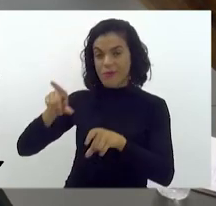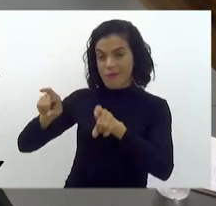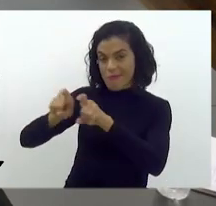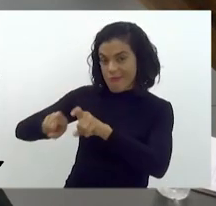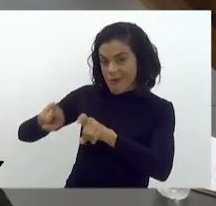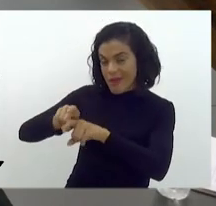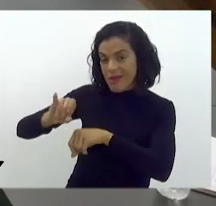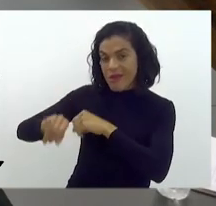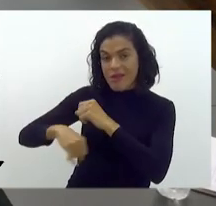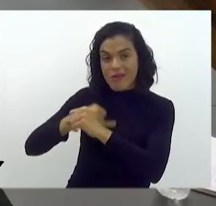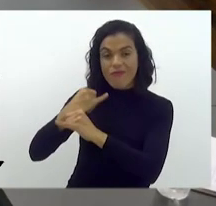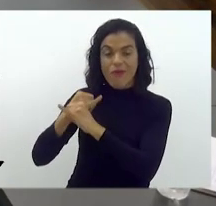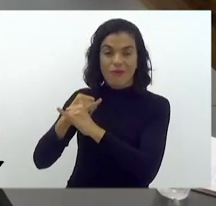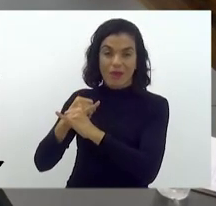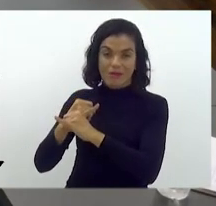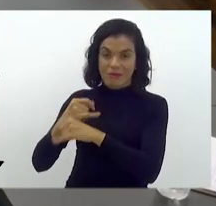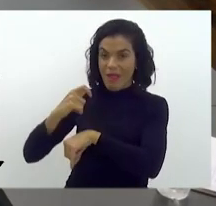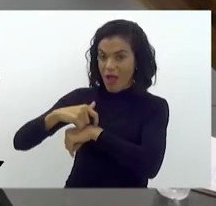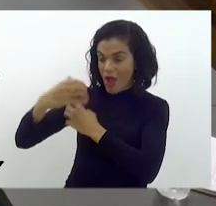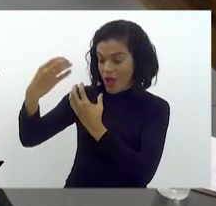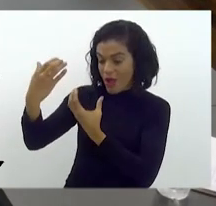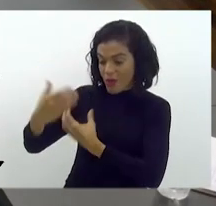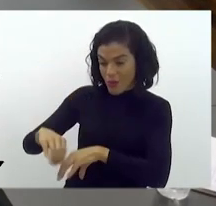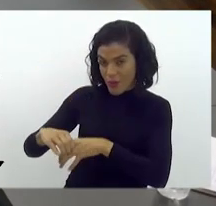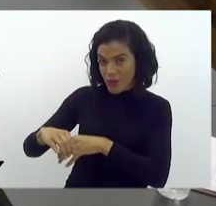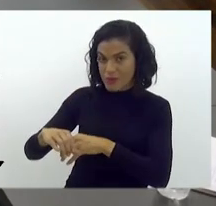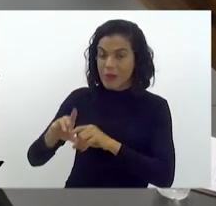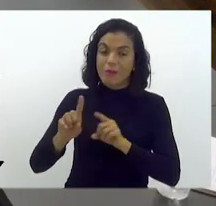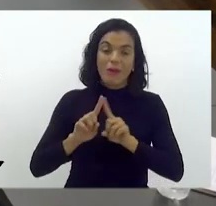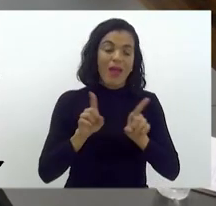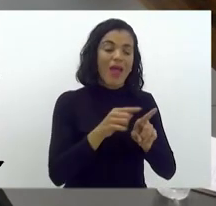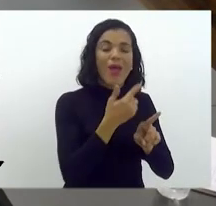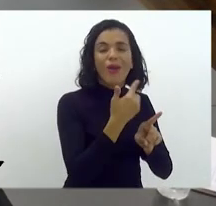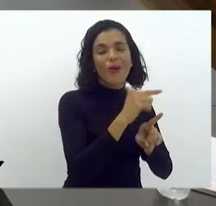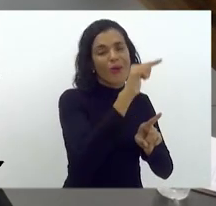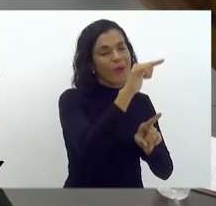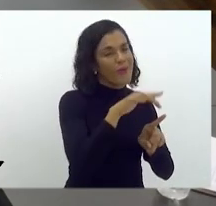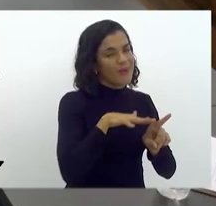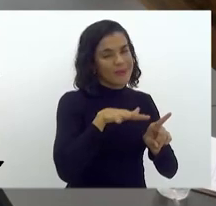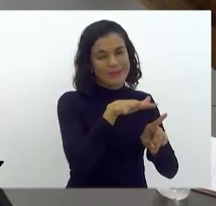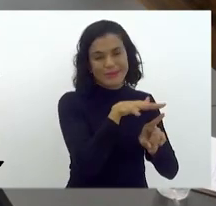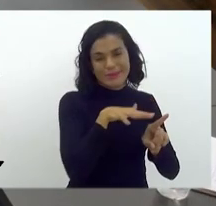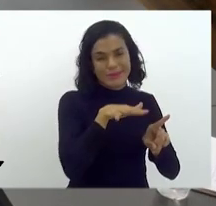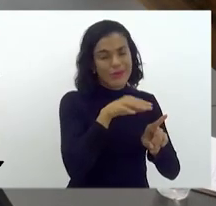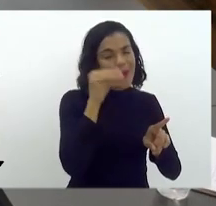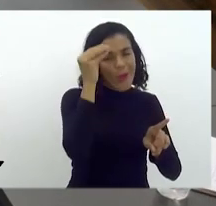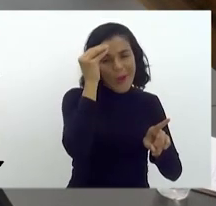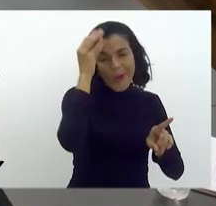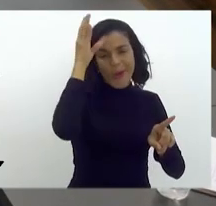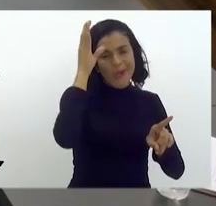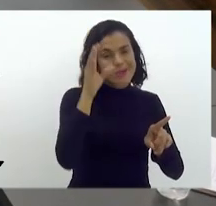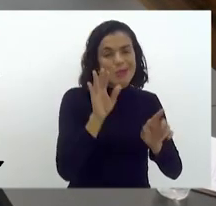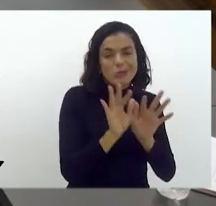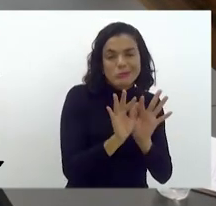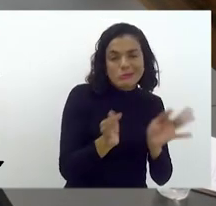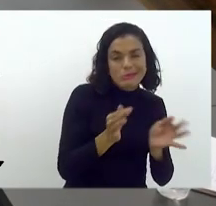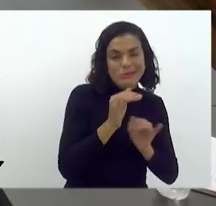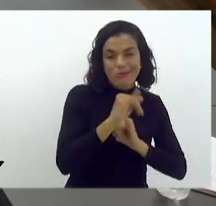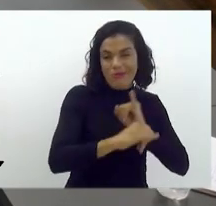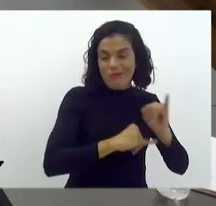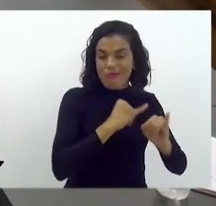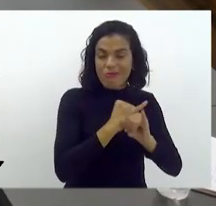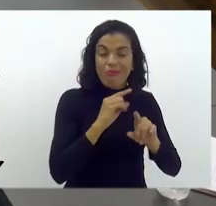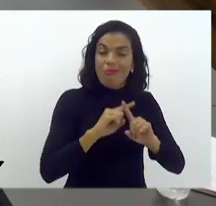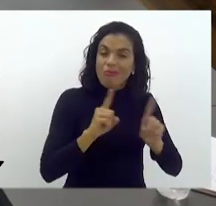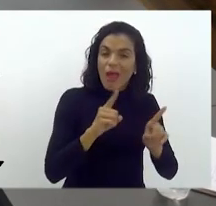no momento do concurso mas que a gente está falando aqui é de outra coisa não é apenas do conhecimento de informática é do